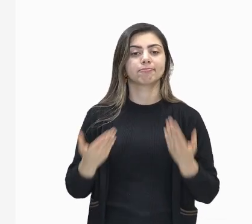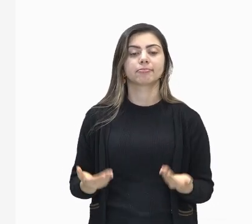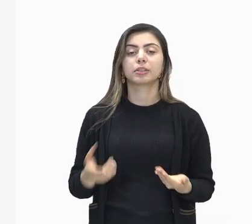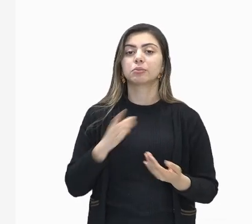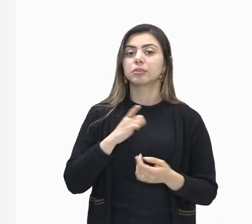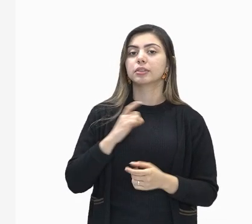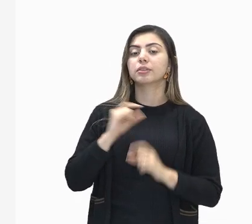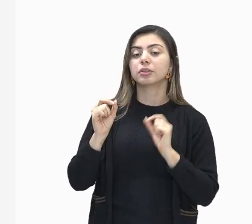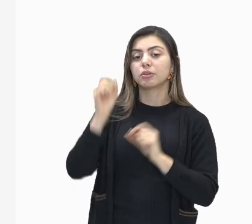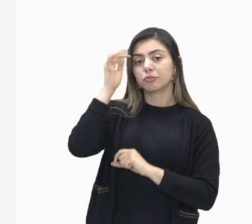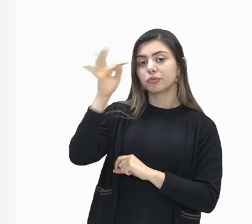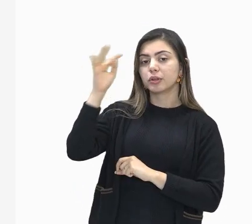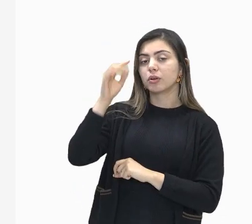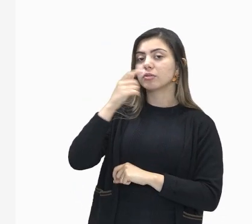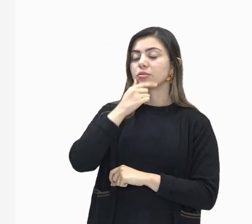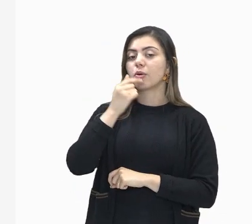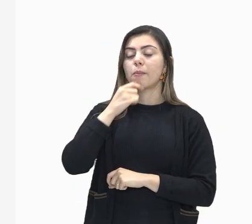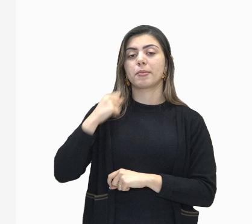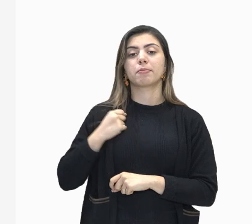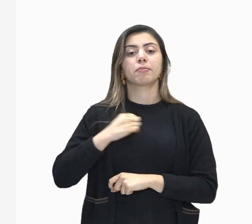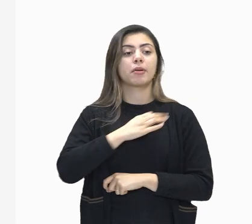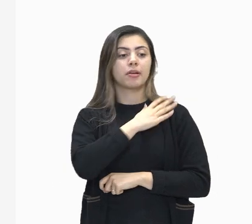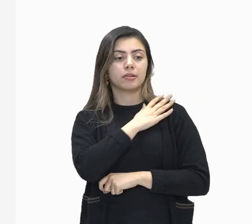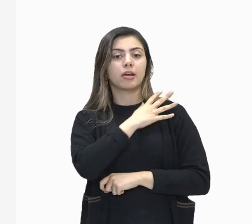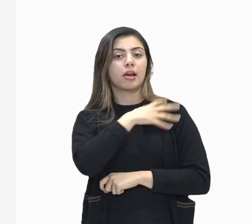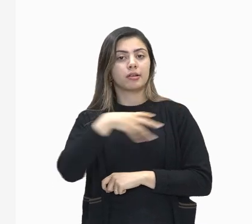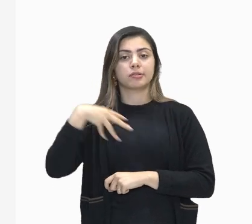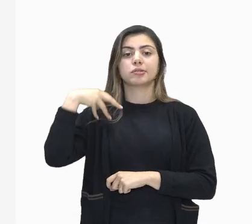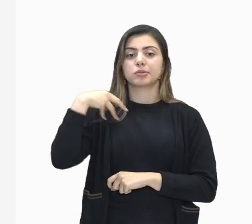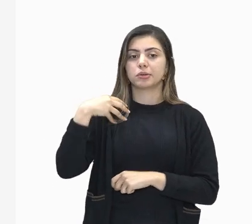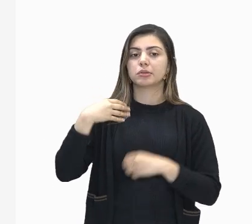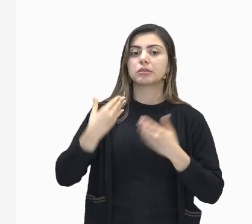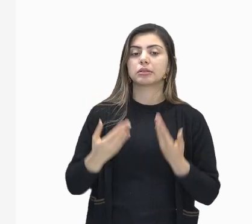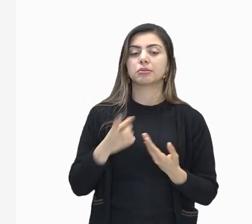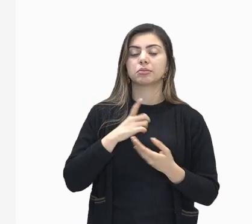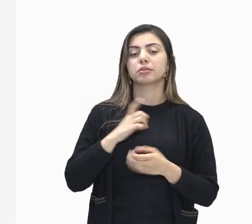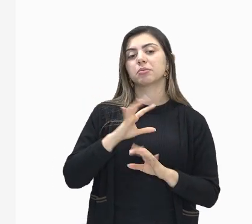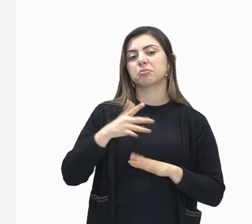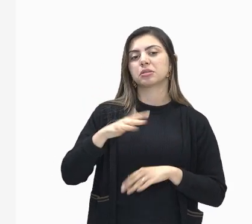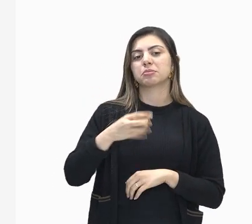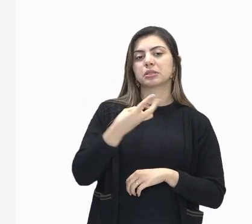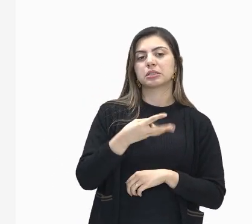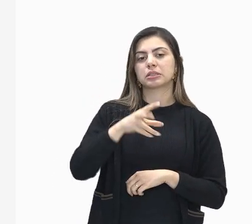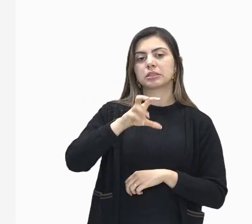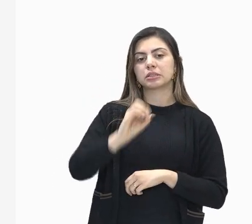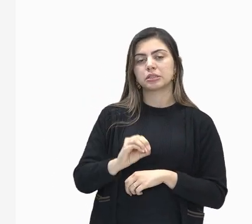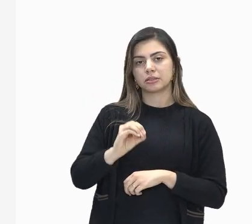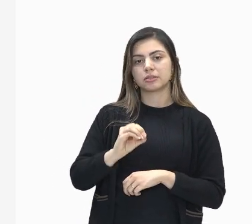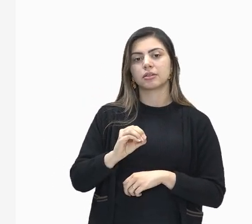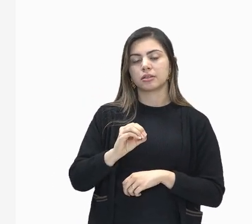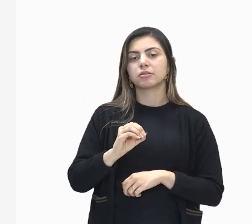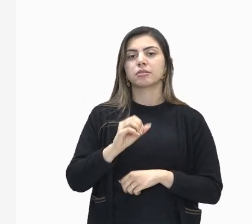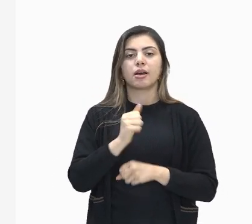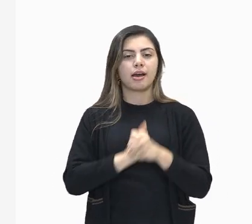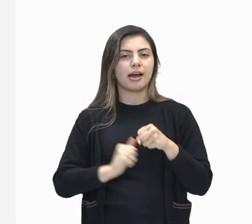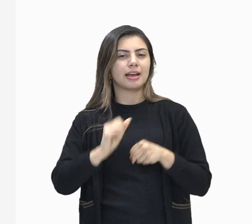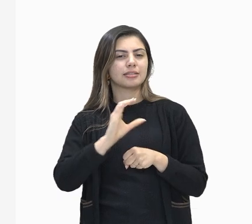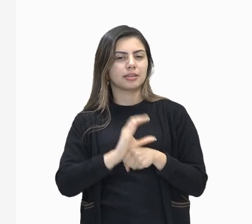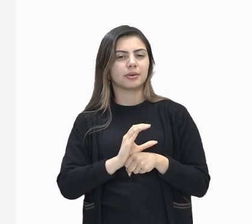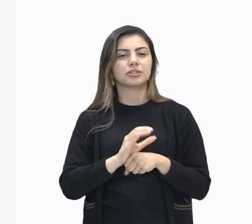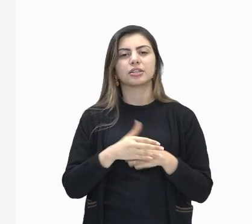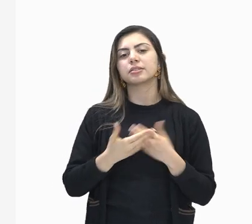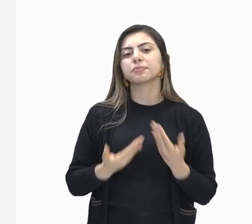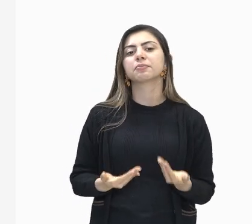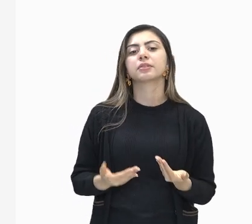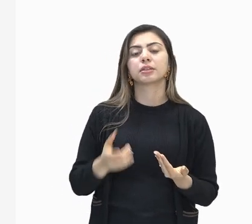filósofo grego Aristóteles, por volta de 350 anos antes de Cristo,